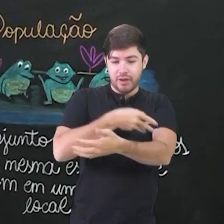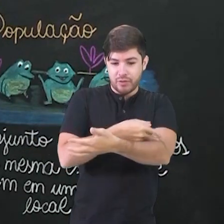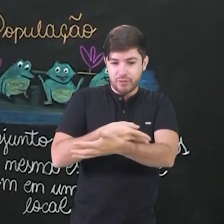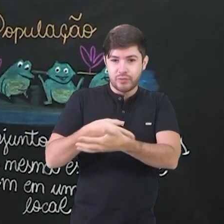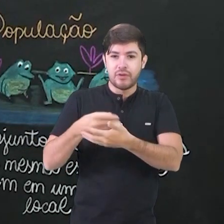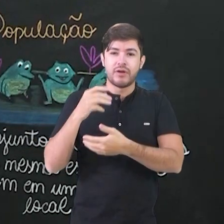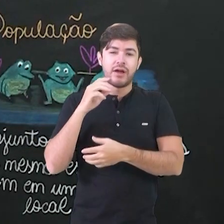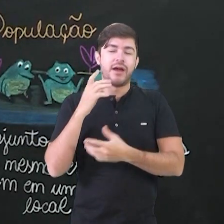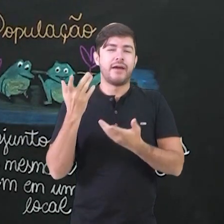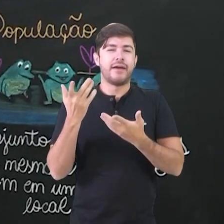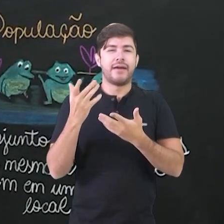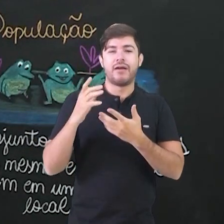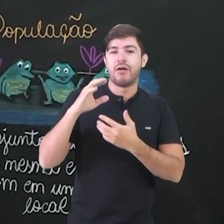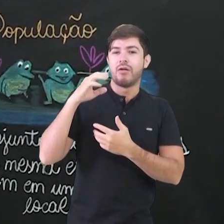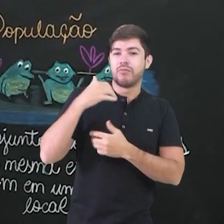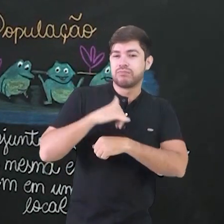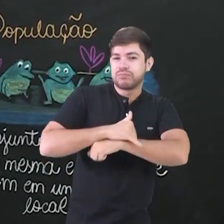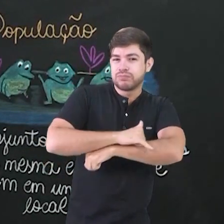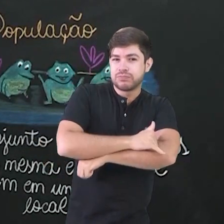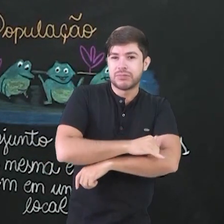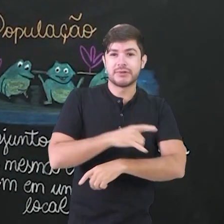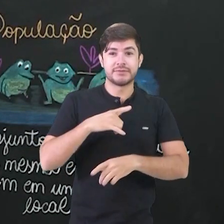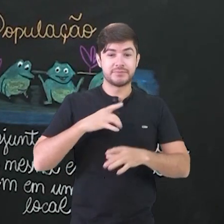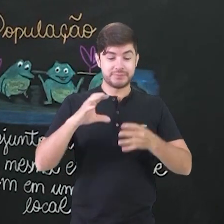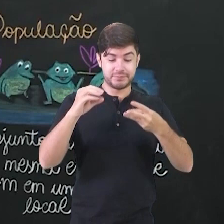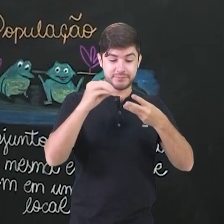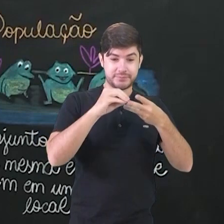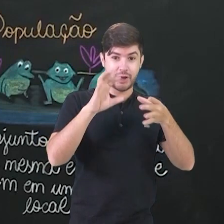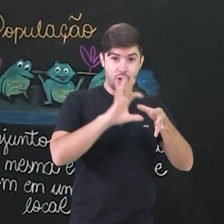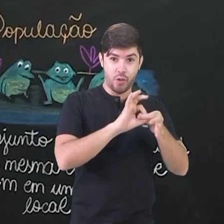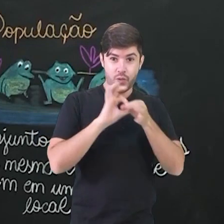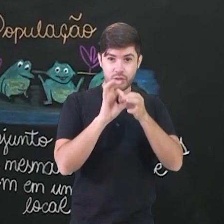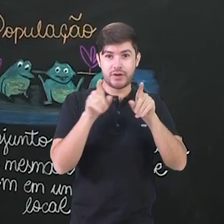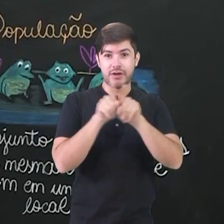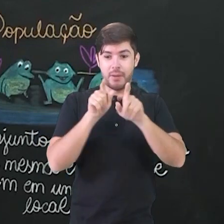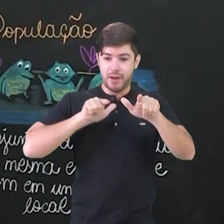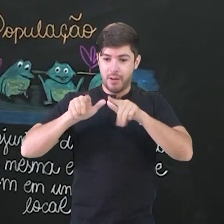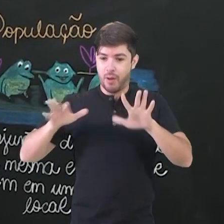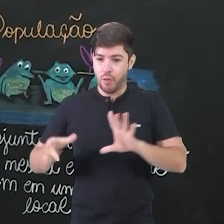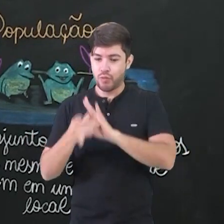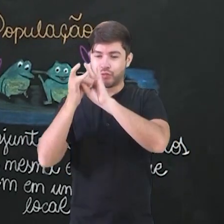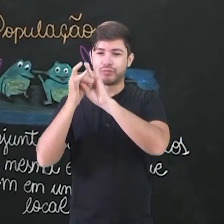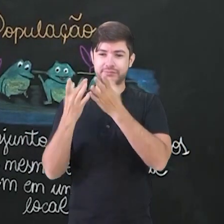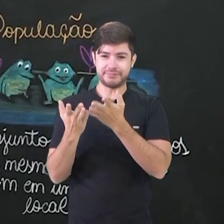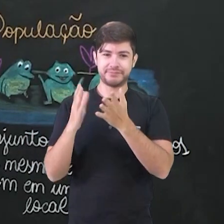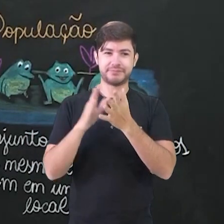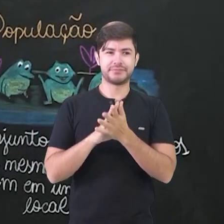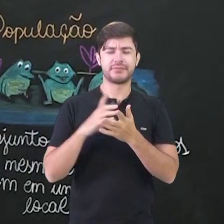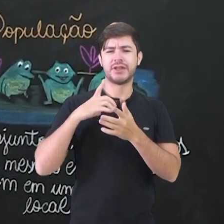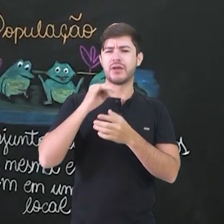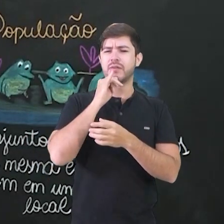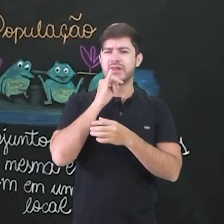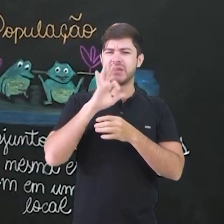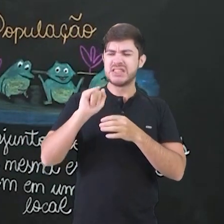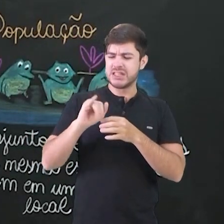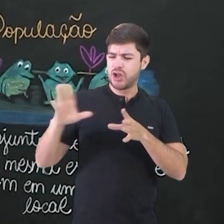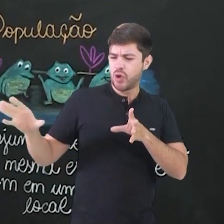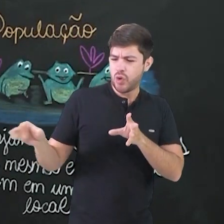gordurinhas. Células unidas com a mesma forma e com a mesma função. E quando eu junto diferentes